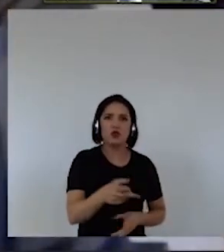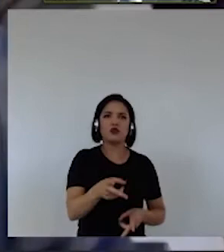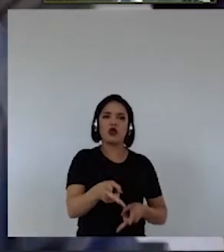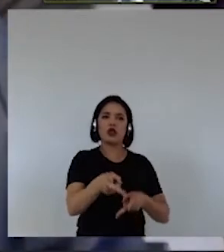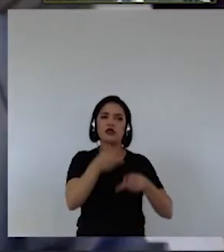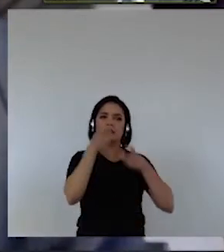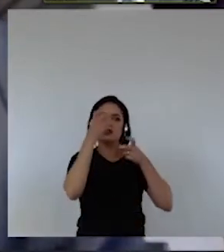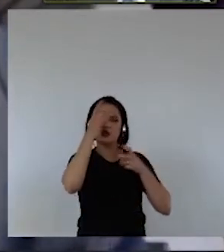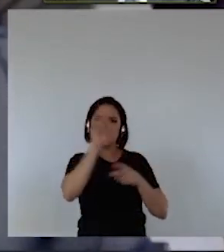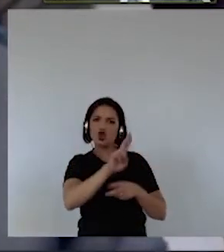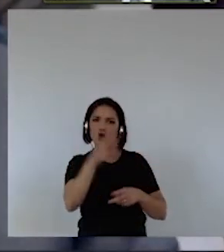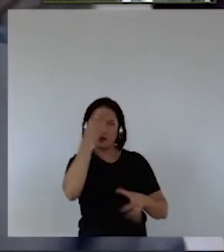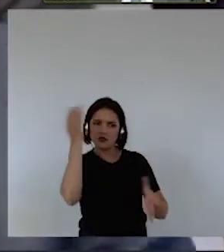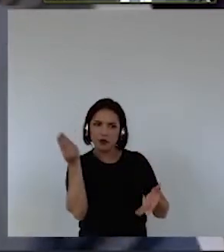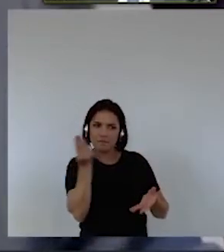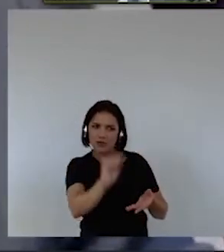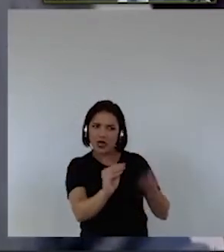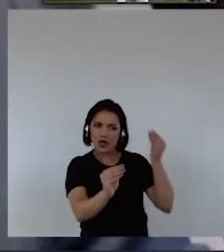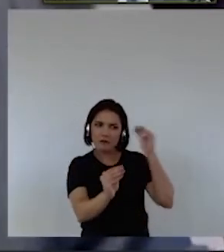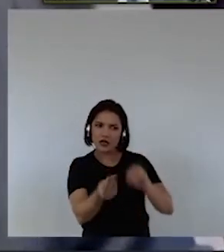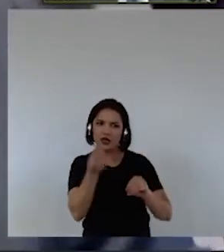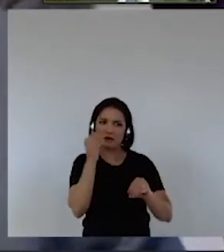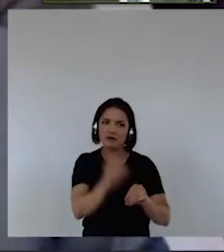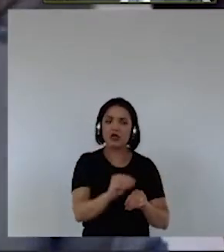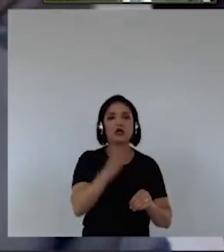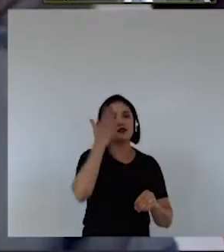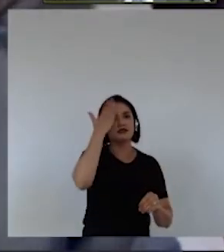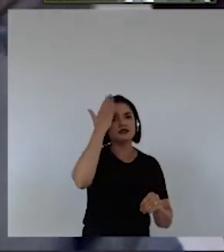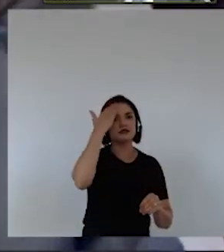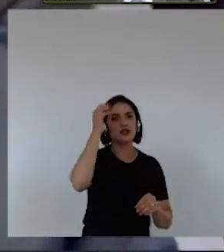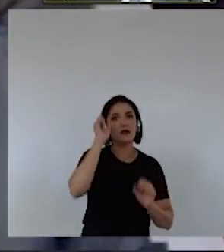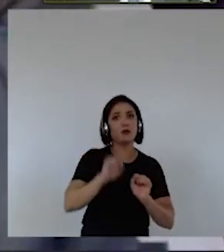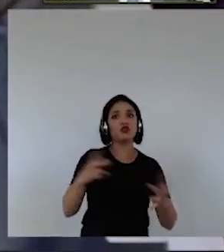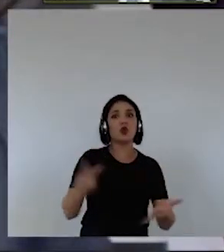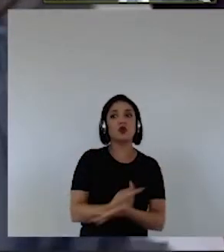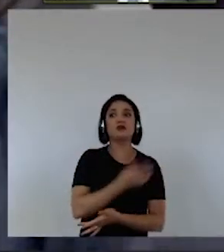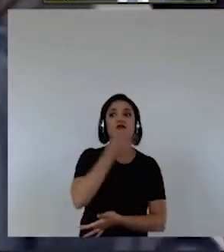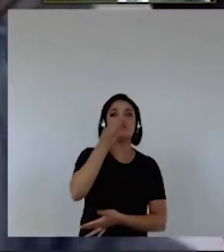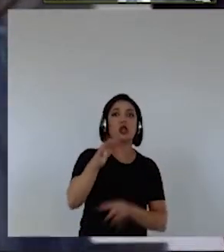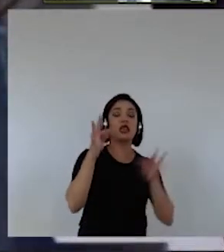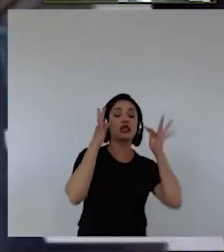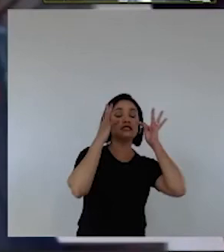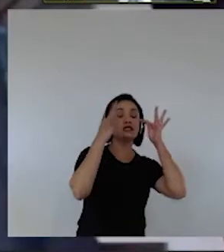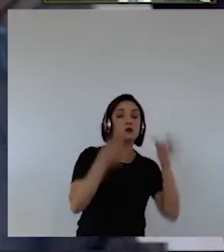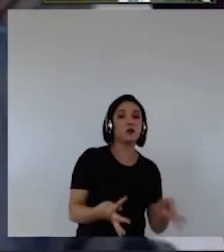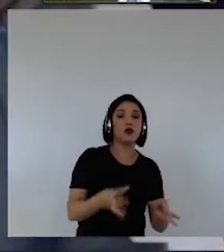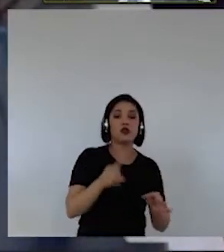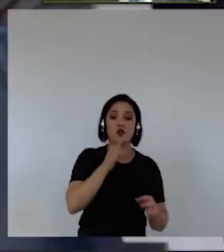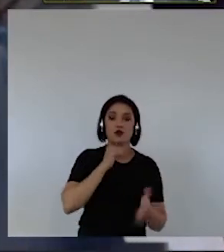as pessoas que estão envolvidas, que saibam que elas serão potenciais testemunhas. Quando a parte manda uma